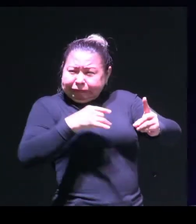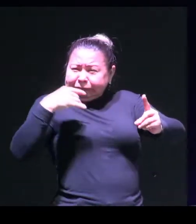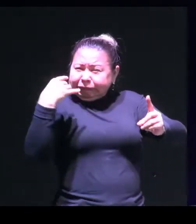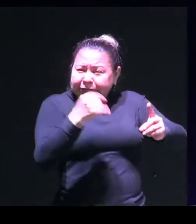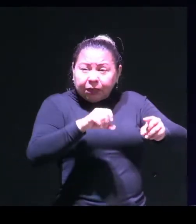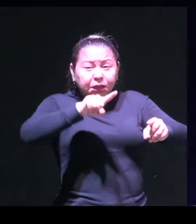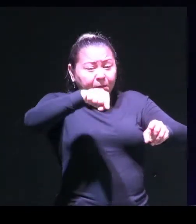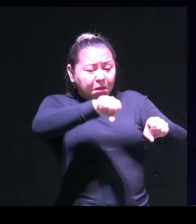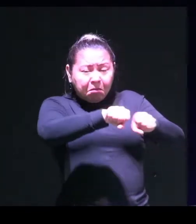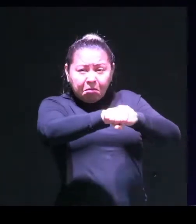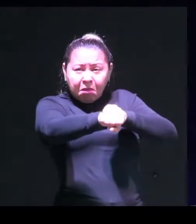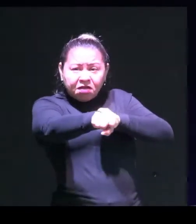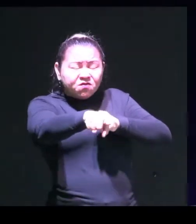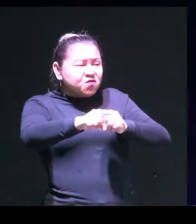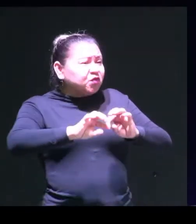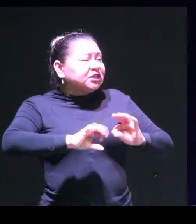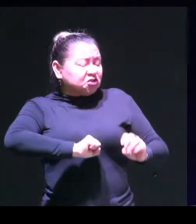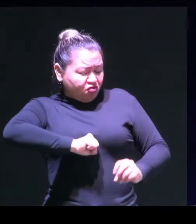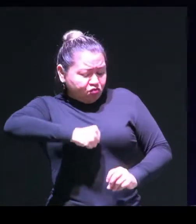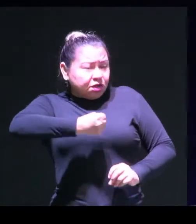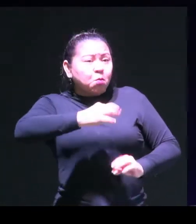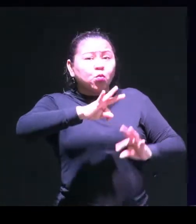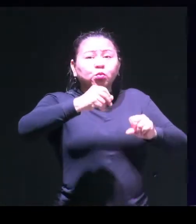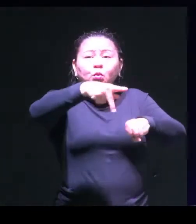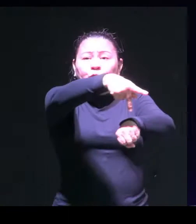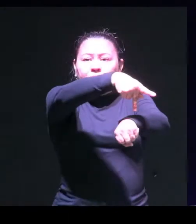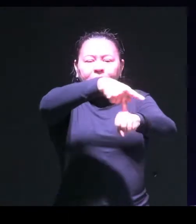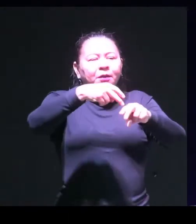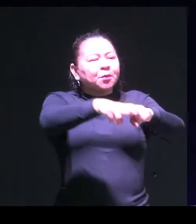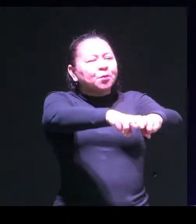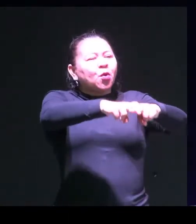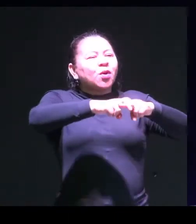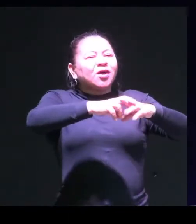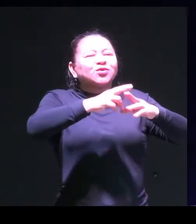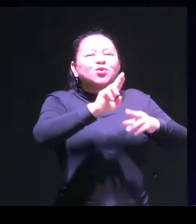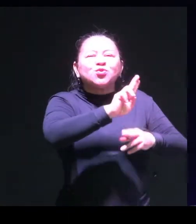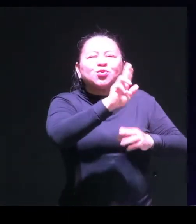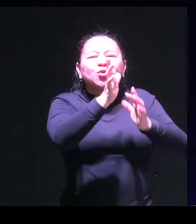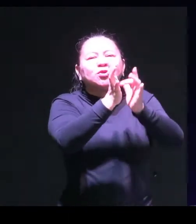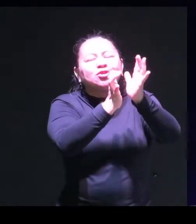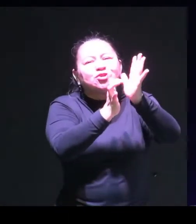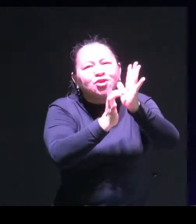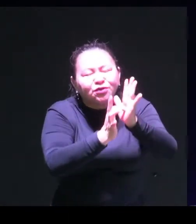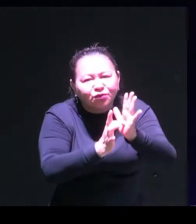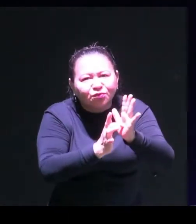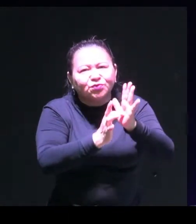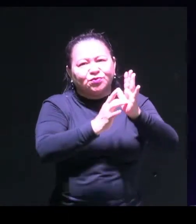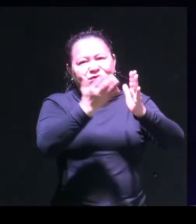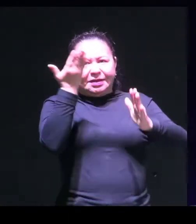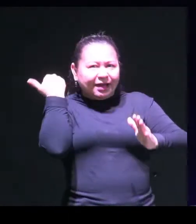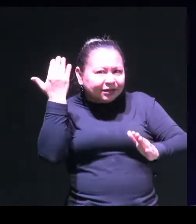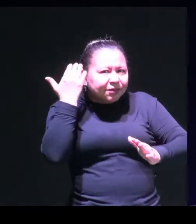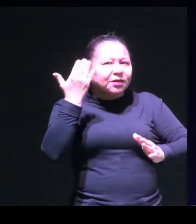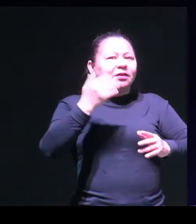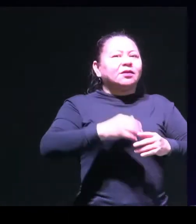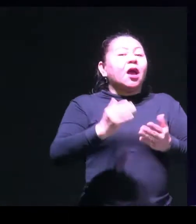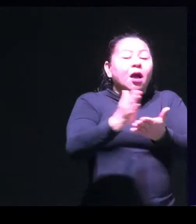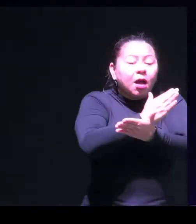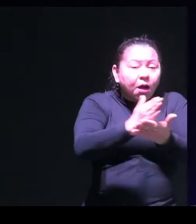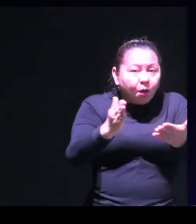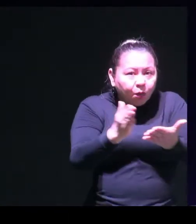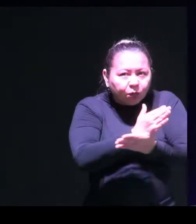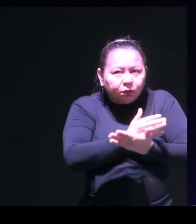matarão. Vocês serão odiados por todas as nações por causa do meu nome. Nesse tempo, muitos hão